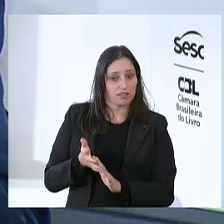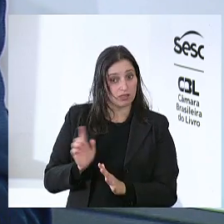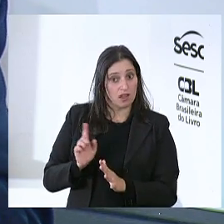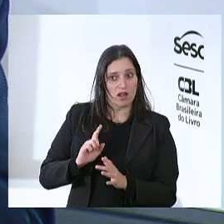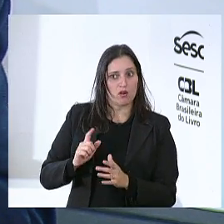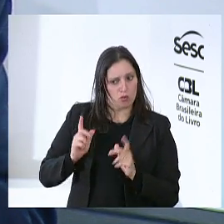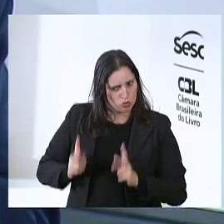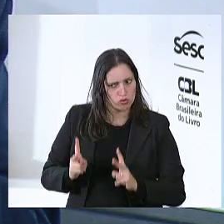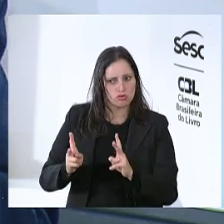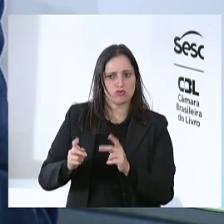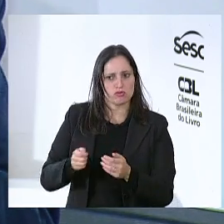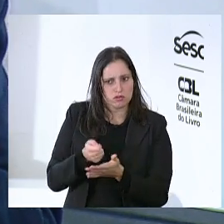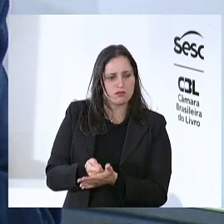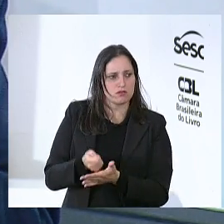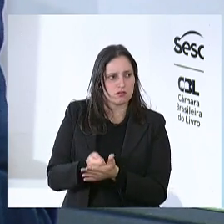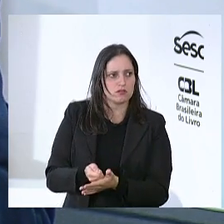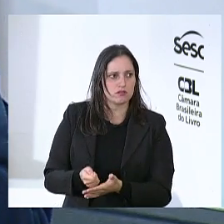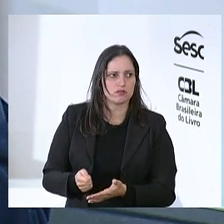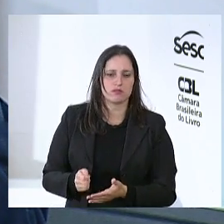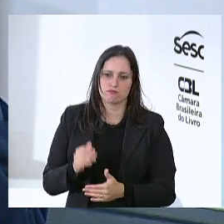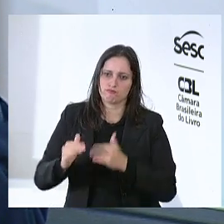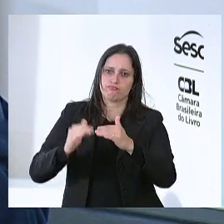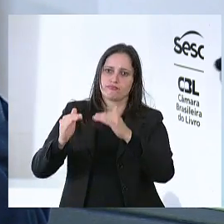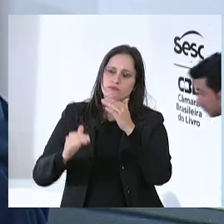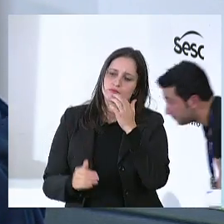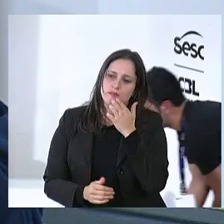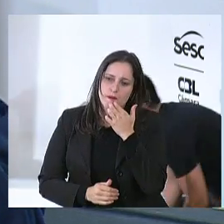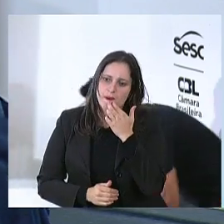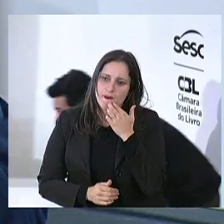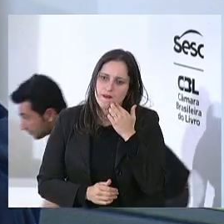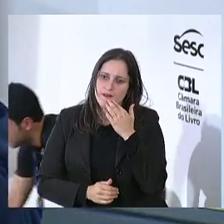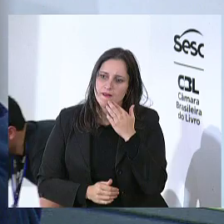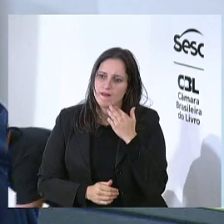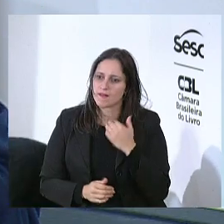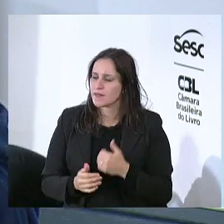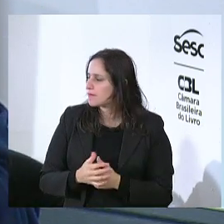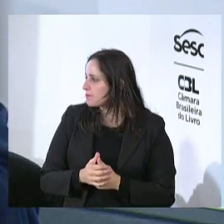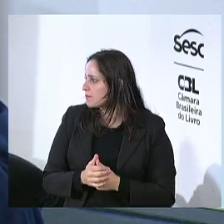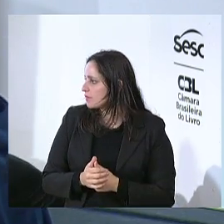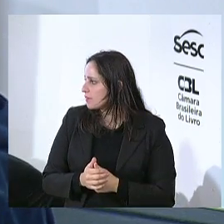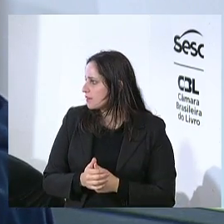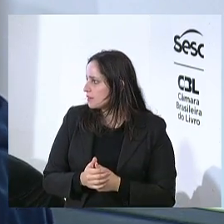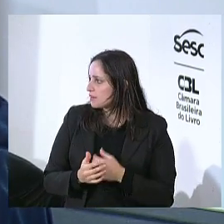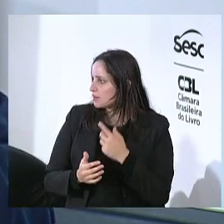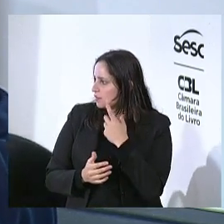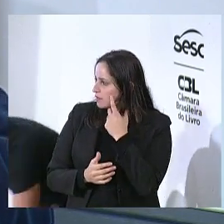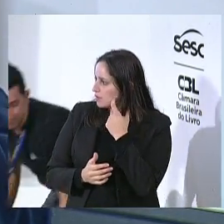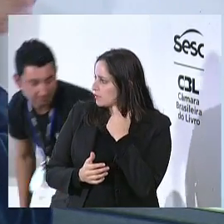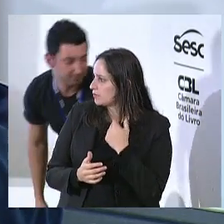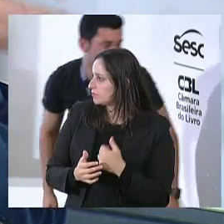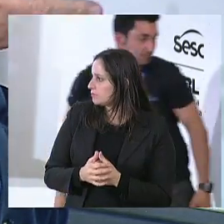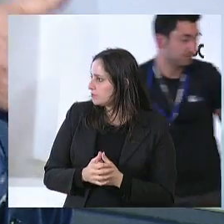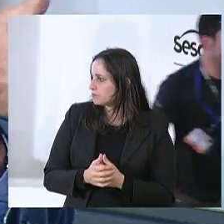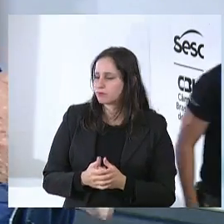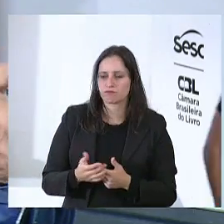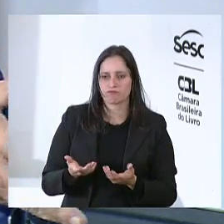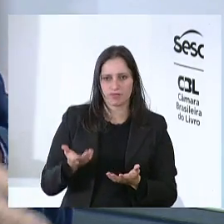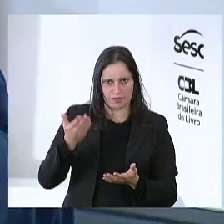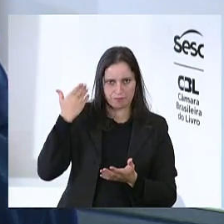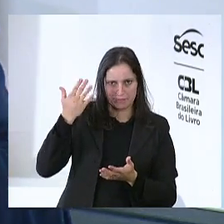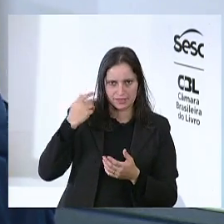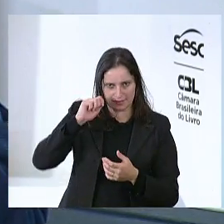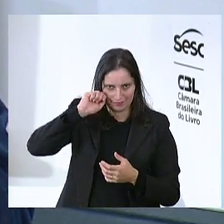Entende? Eles cataram um dos torturadores dele, pessoal da Frente de Libertação, né? Levaram para uma fazenda onde estava